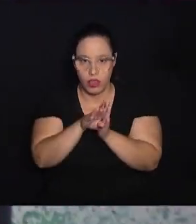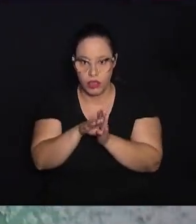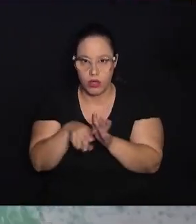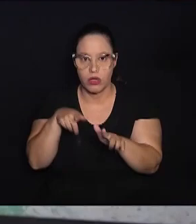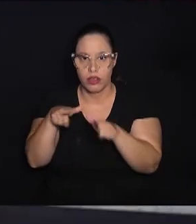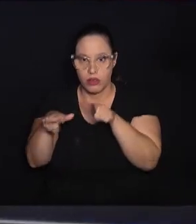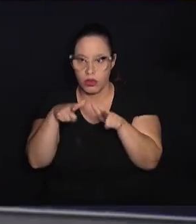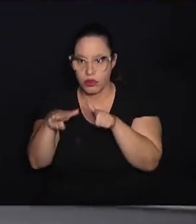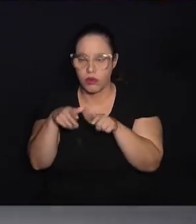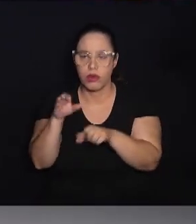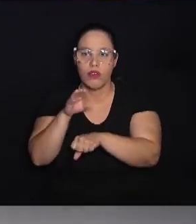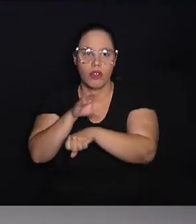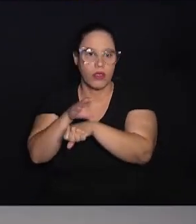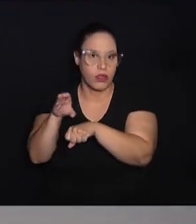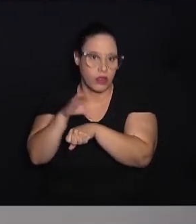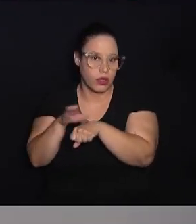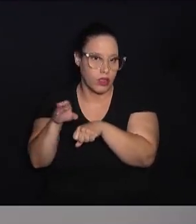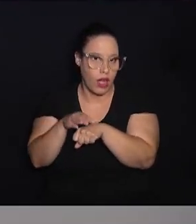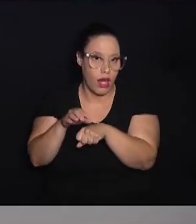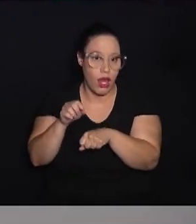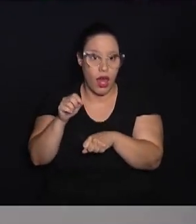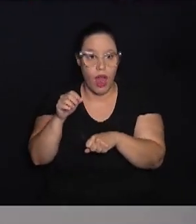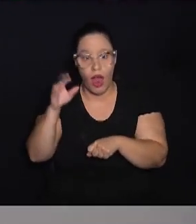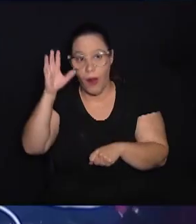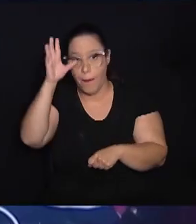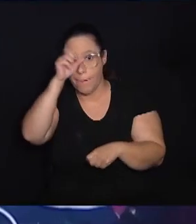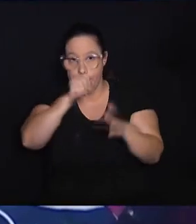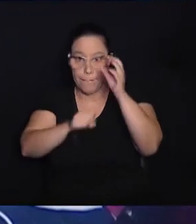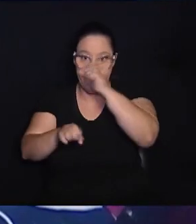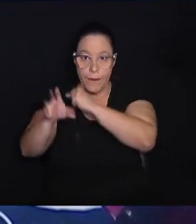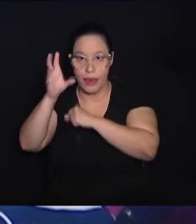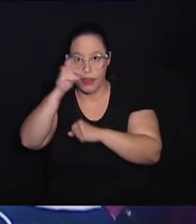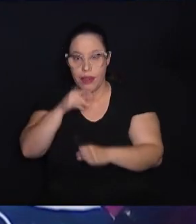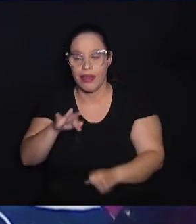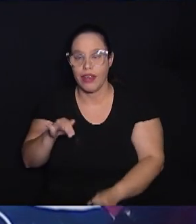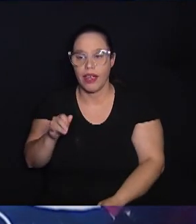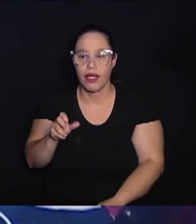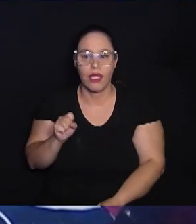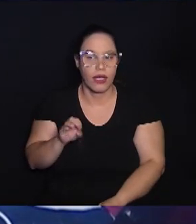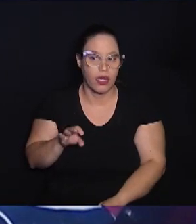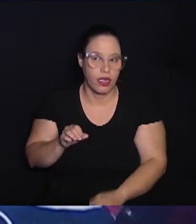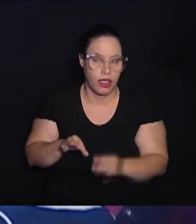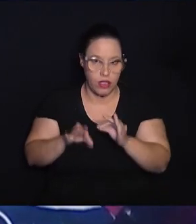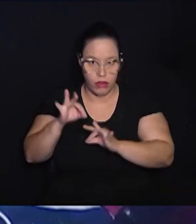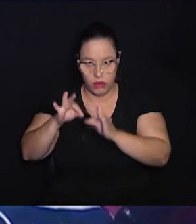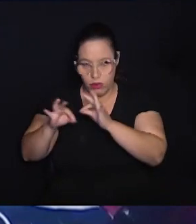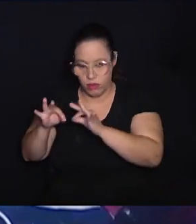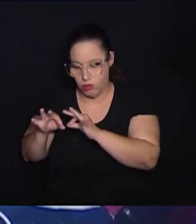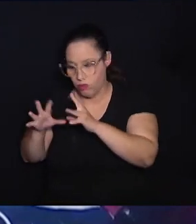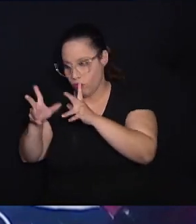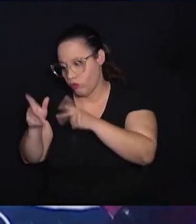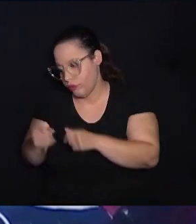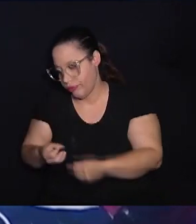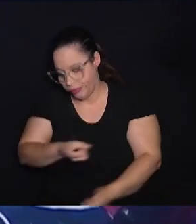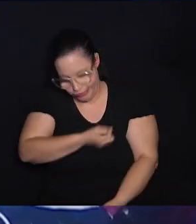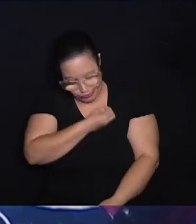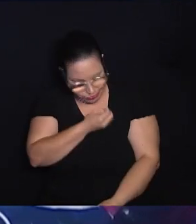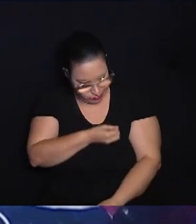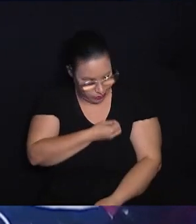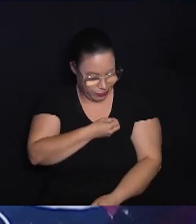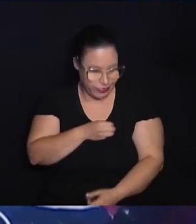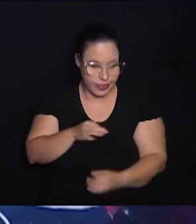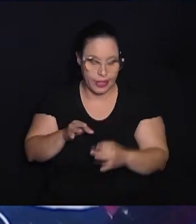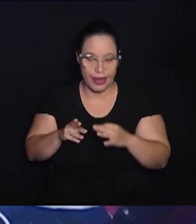tá fazendo um curso e tá aprendendo técnicas e aprendendo tudo nessa vida são eh